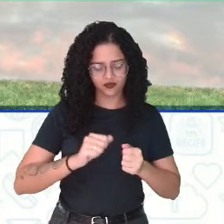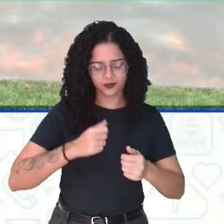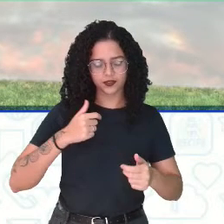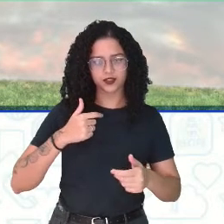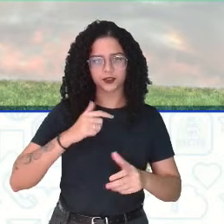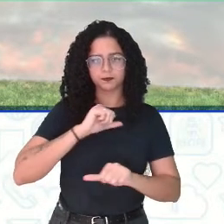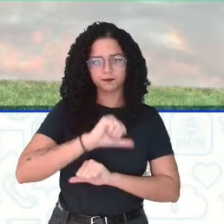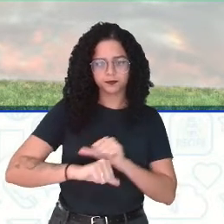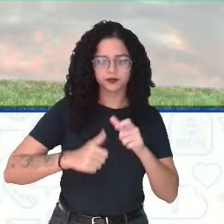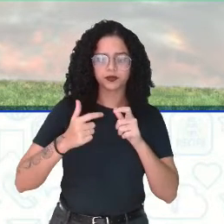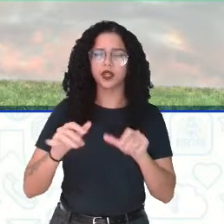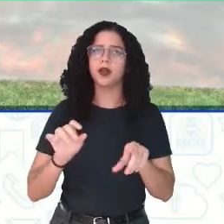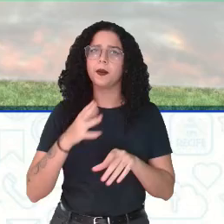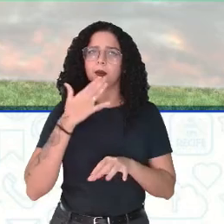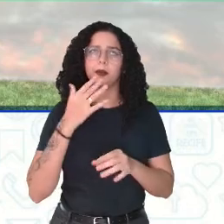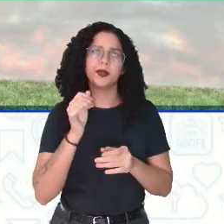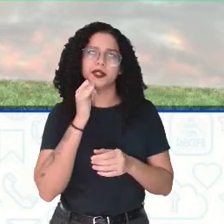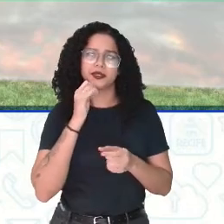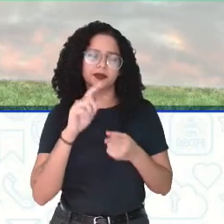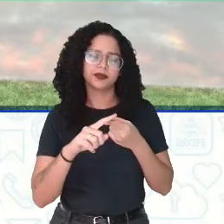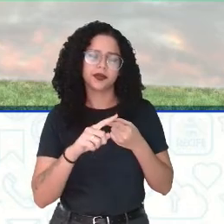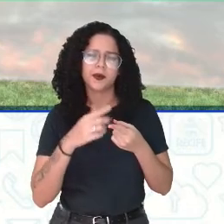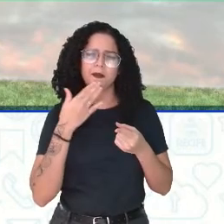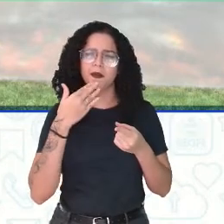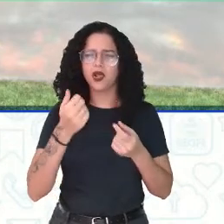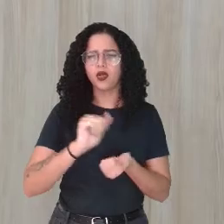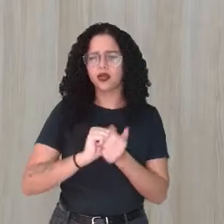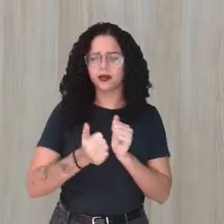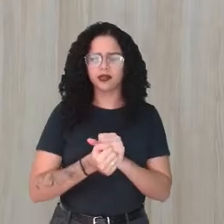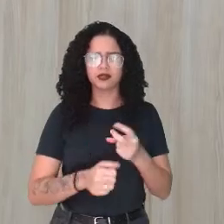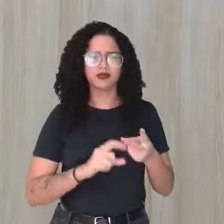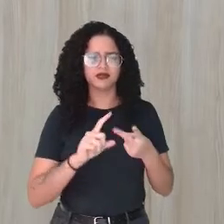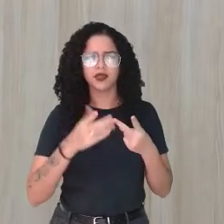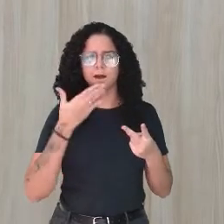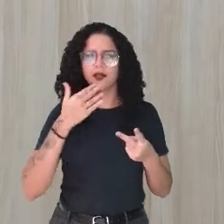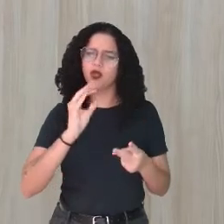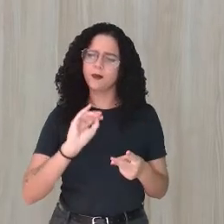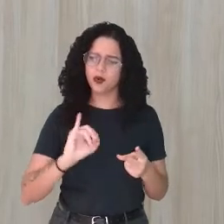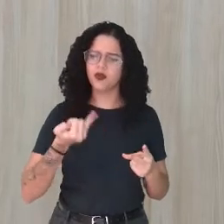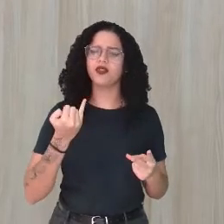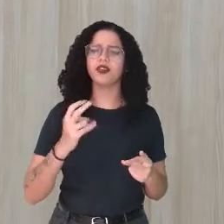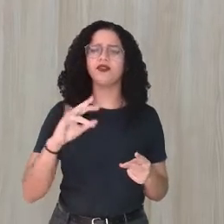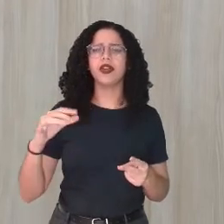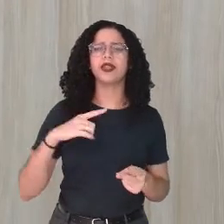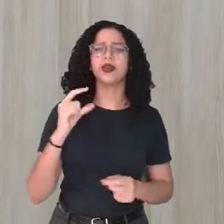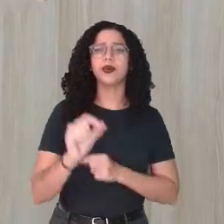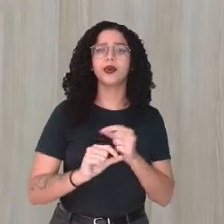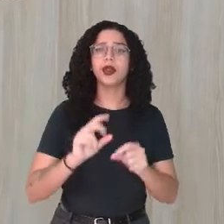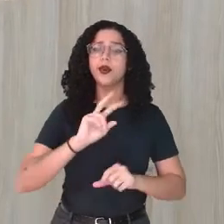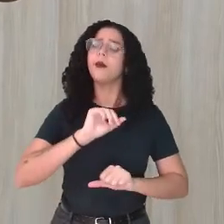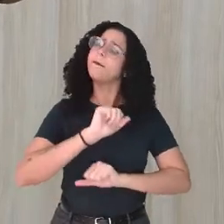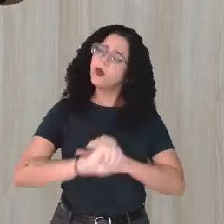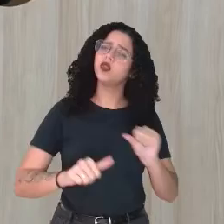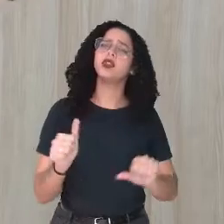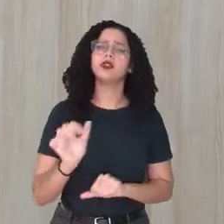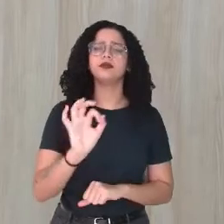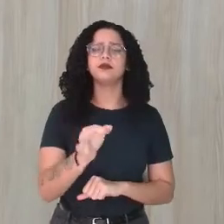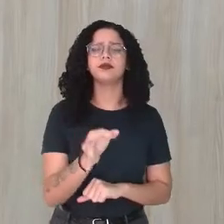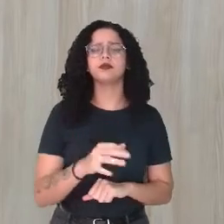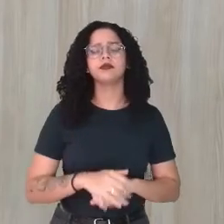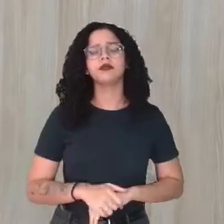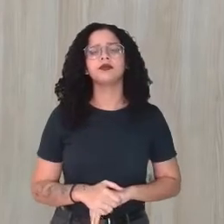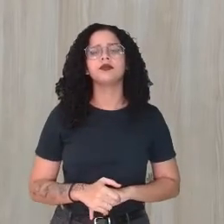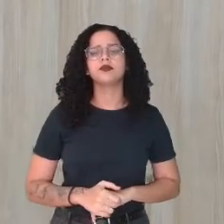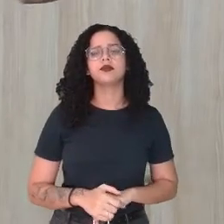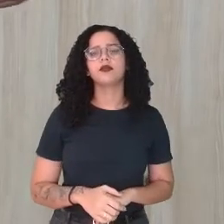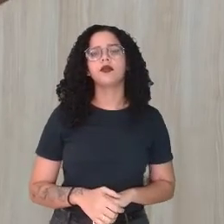Para melhor se adaptar, melhor aproveitar a região, a gente vai ter o que aí? A gente vai ter uma mudança, né,